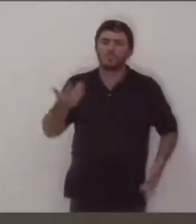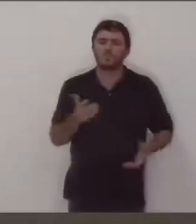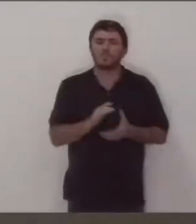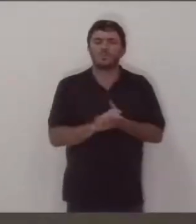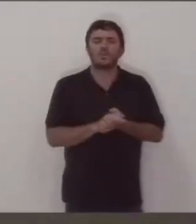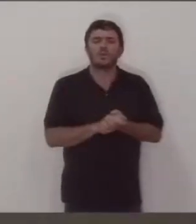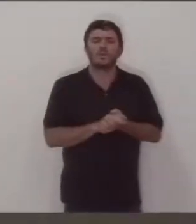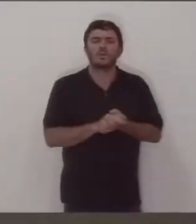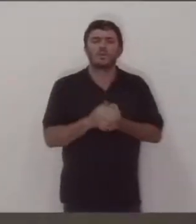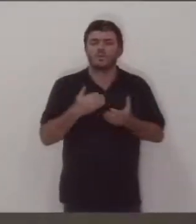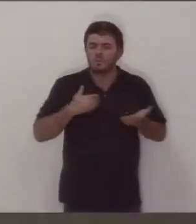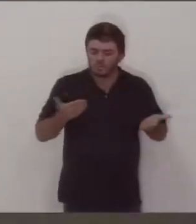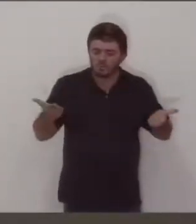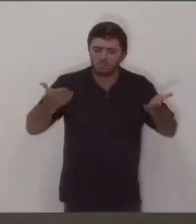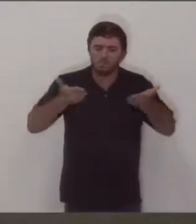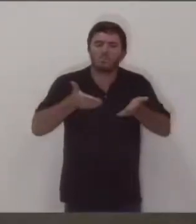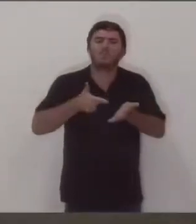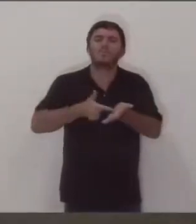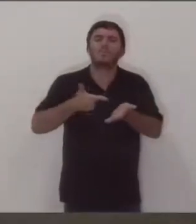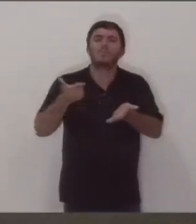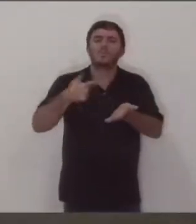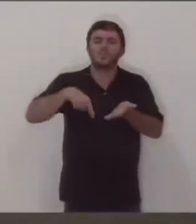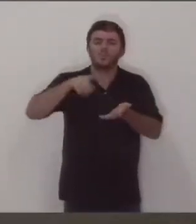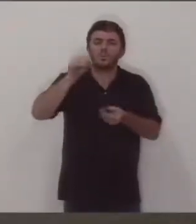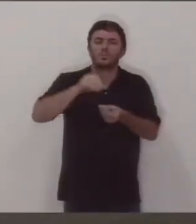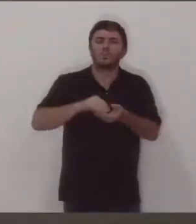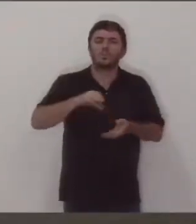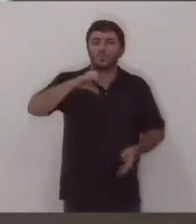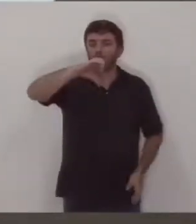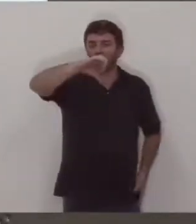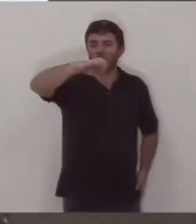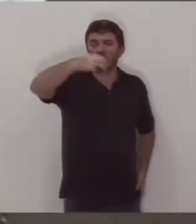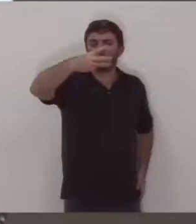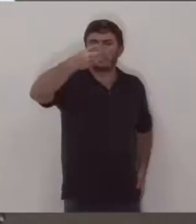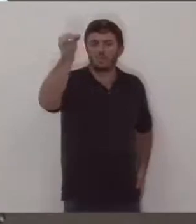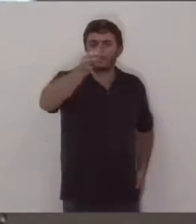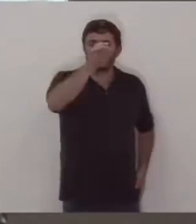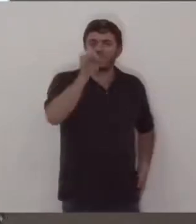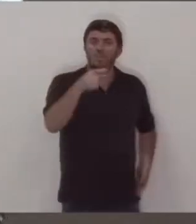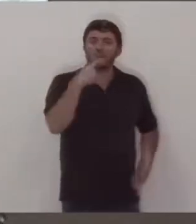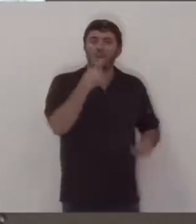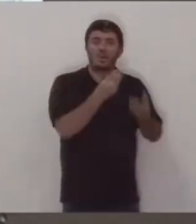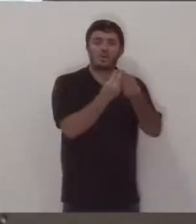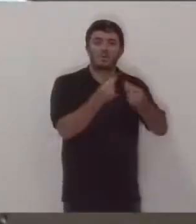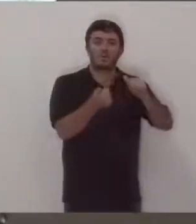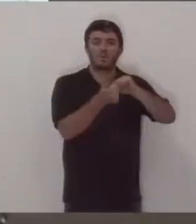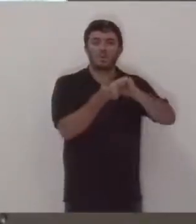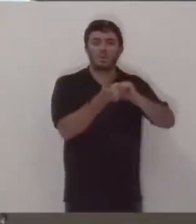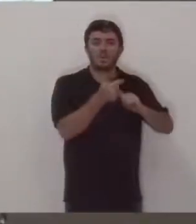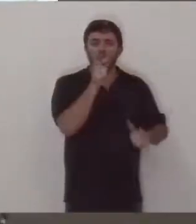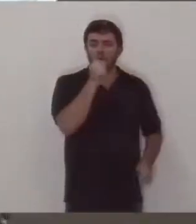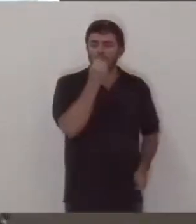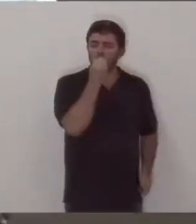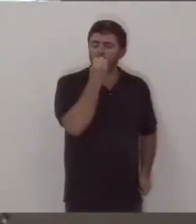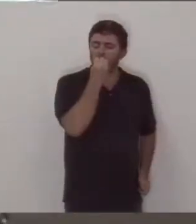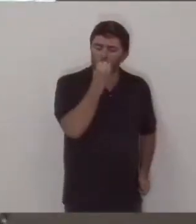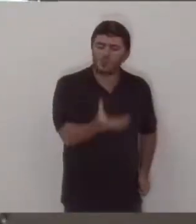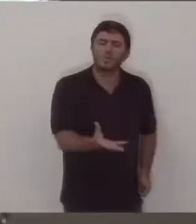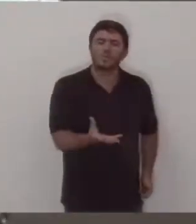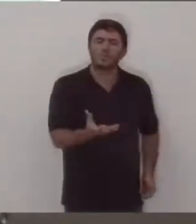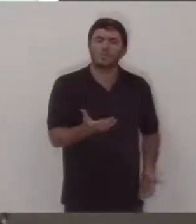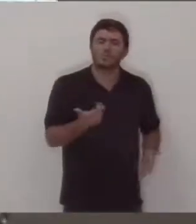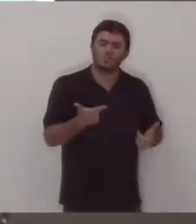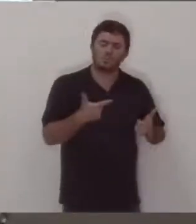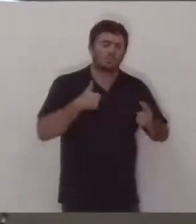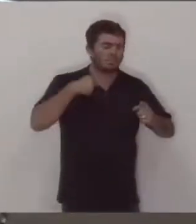concluir? 93% relataram a qualidade da água, muito boa qualidade. Então, é um ponto que a gente não tem que se preocupar